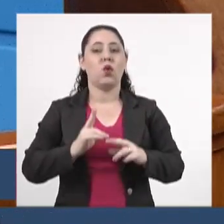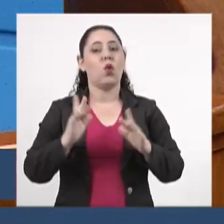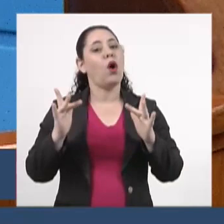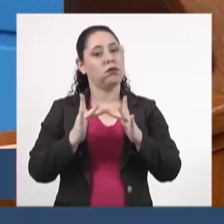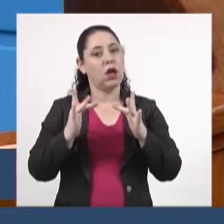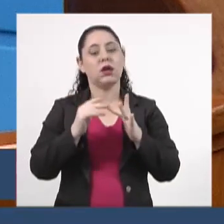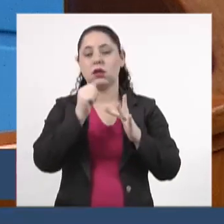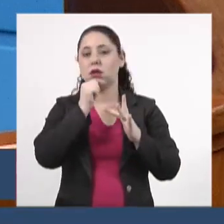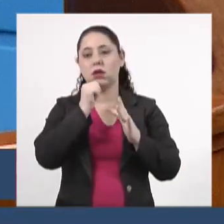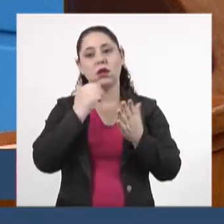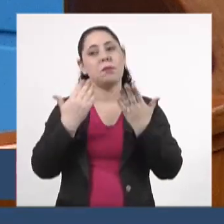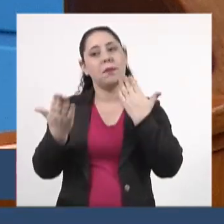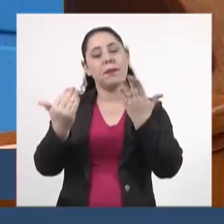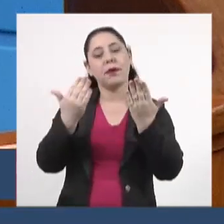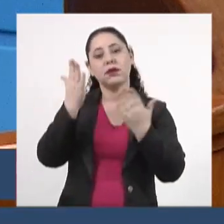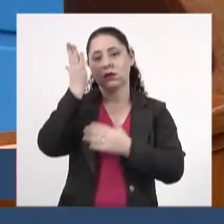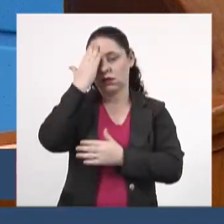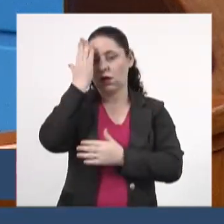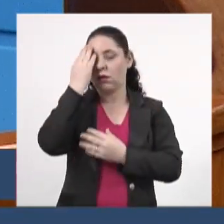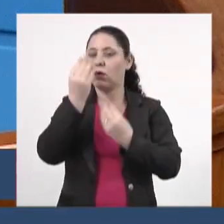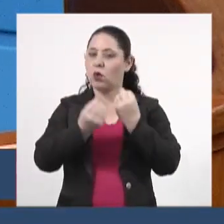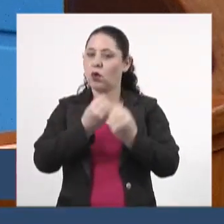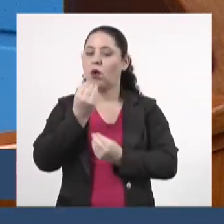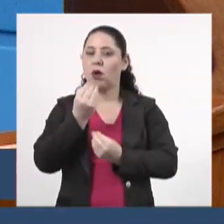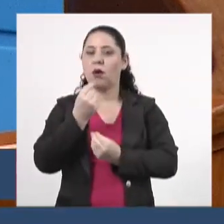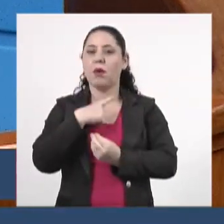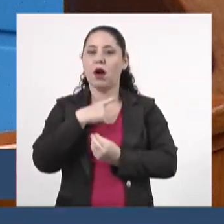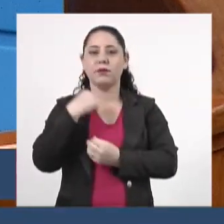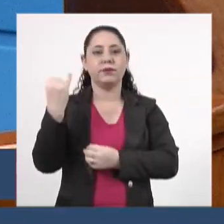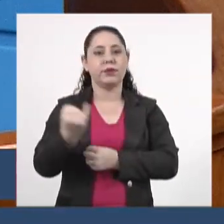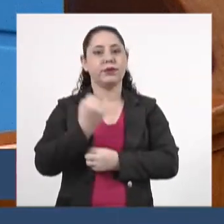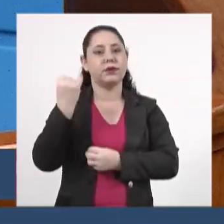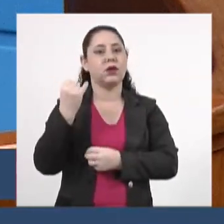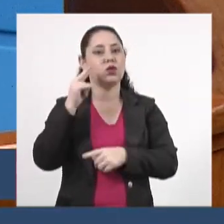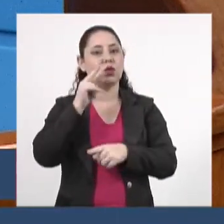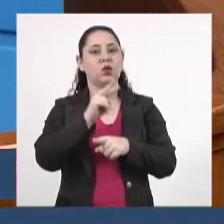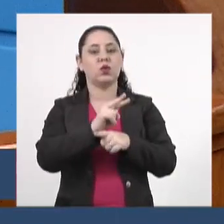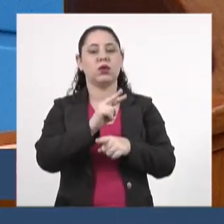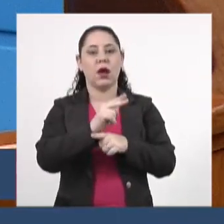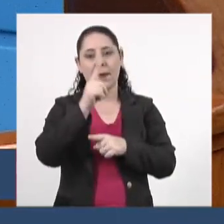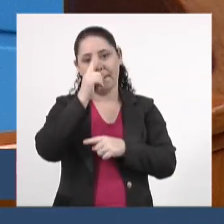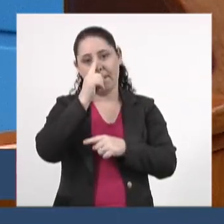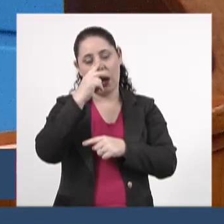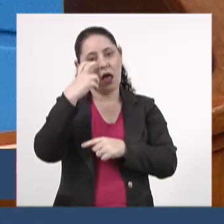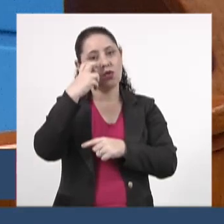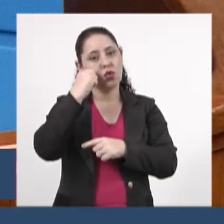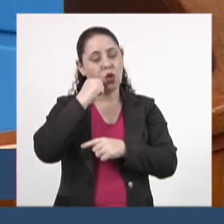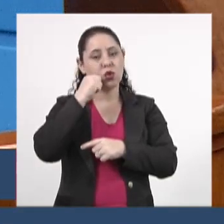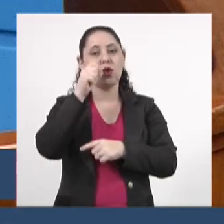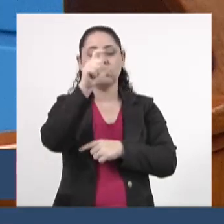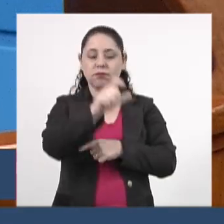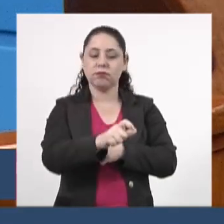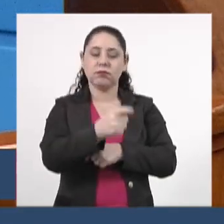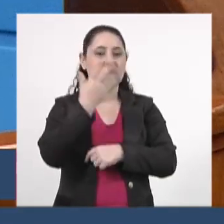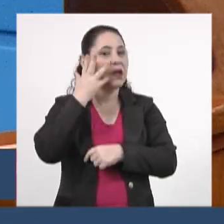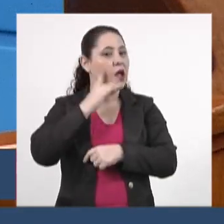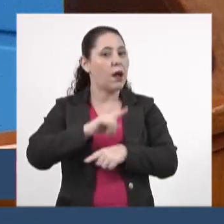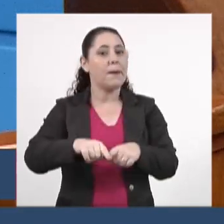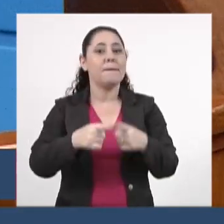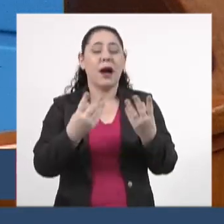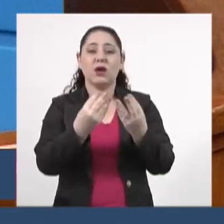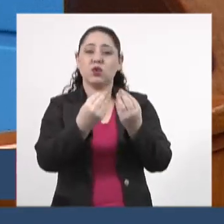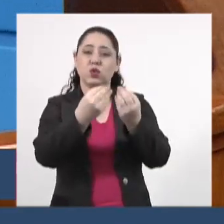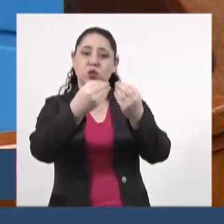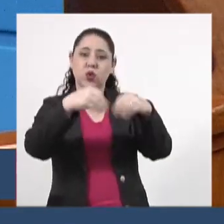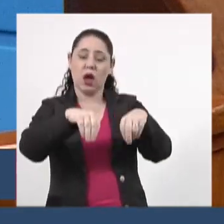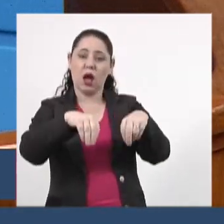contato ainda com ela, né? E sabemos como foi importante esse cuidado, né? Essa mãe que adotou ela. Mas assim, as